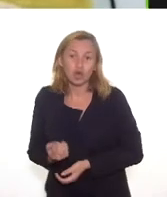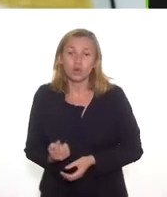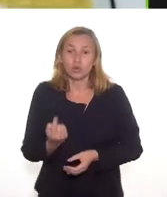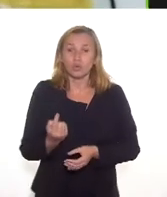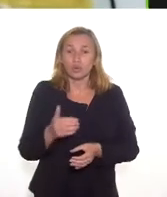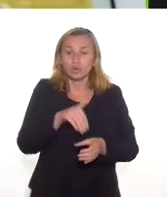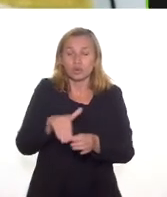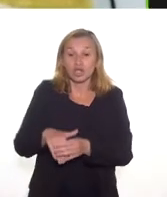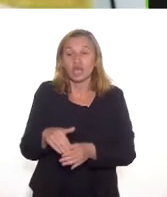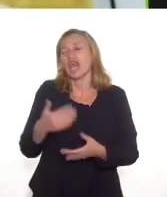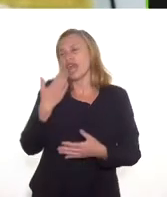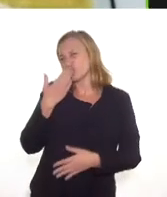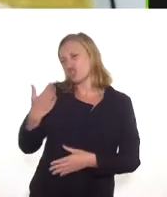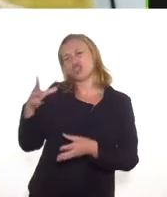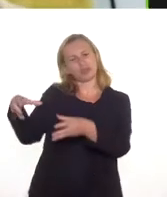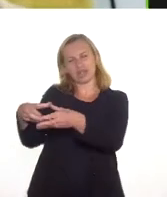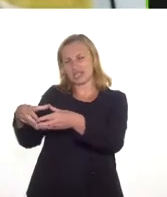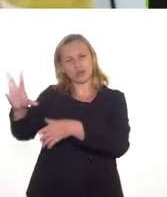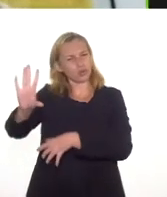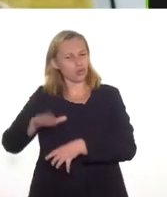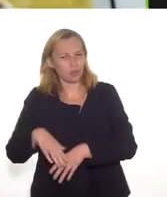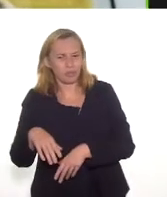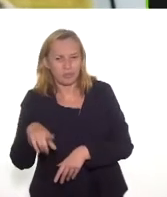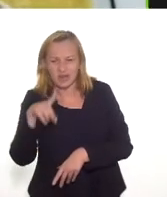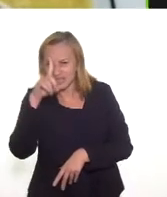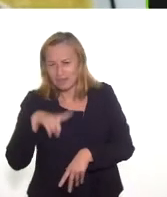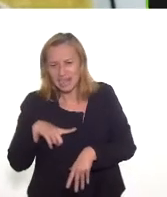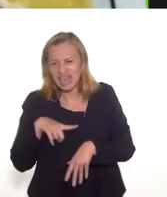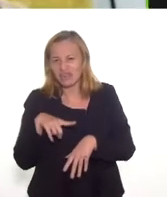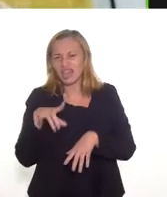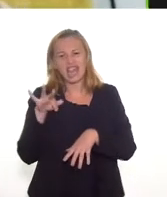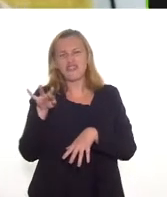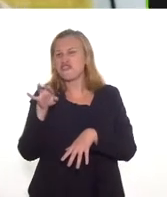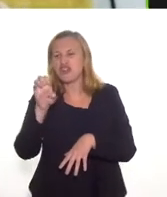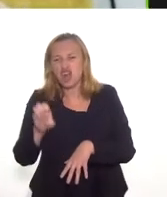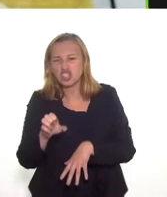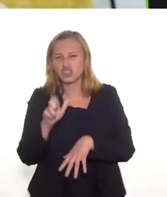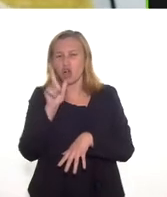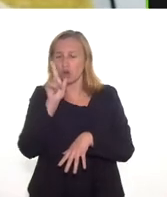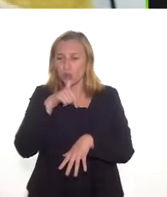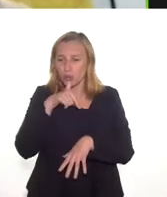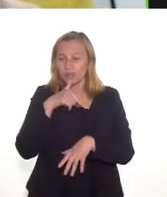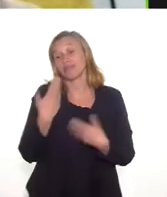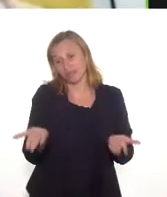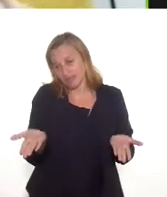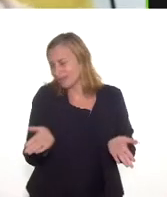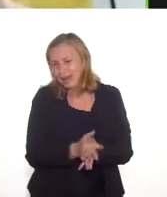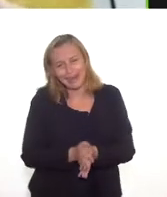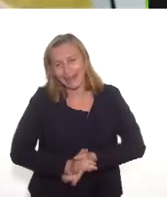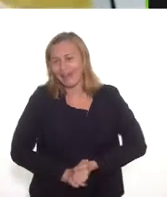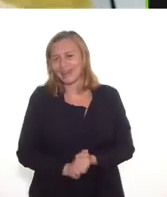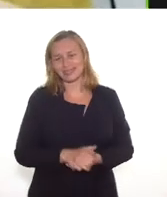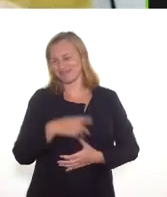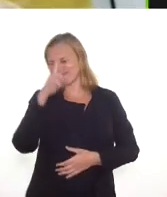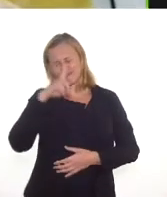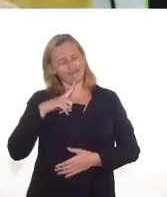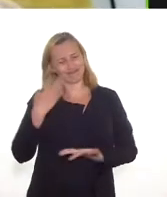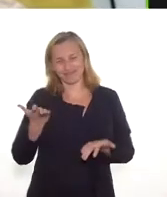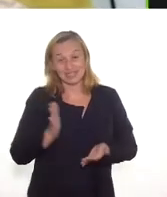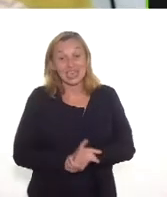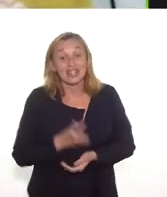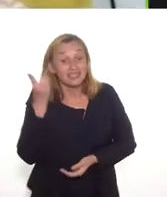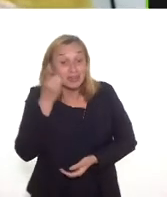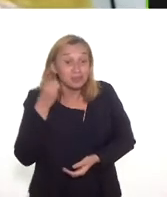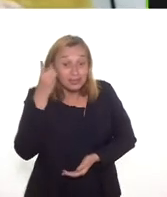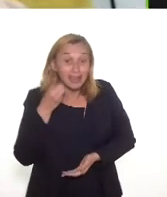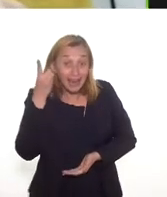porque também é típico desse grupelho, eles amarelam, eles são frouxos, tem até no nome, frouxo, eles amarelaram. O tal